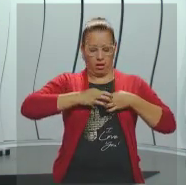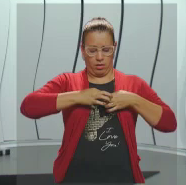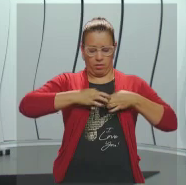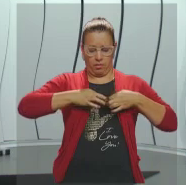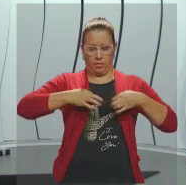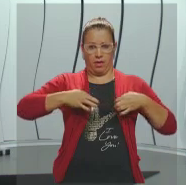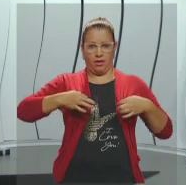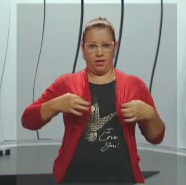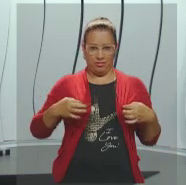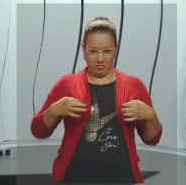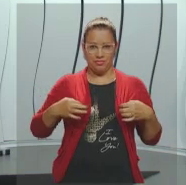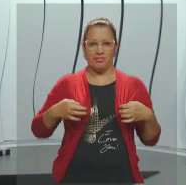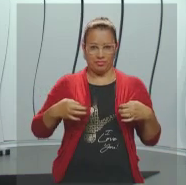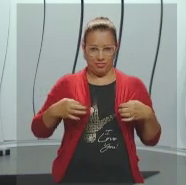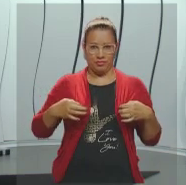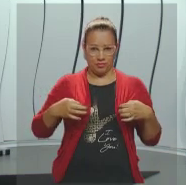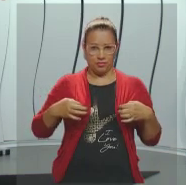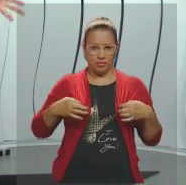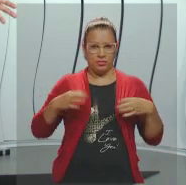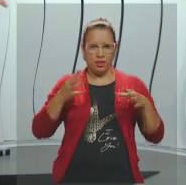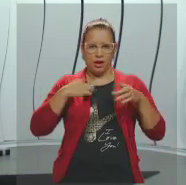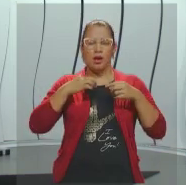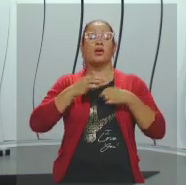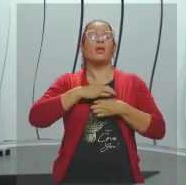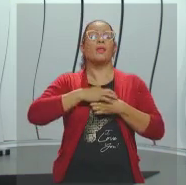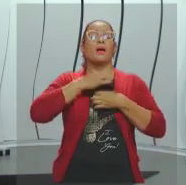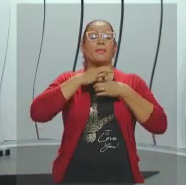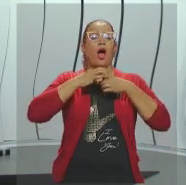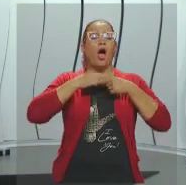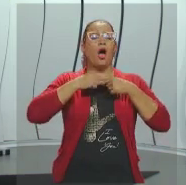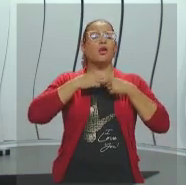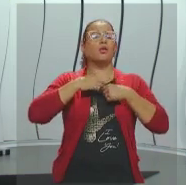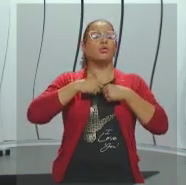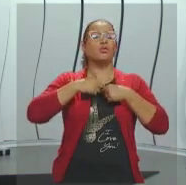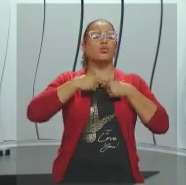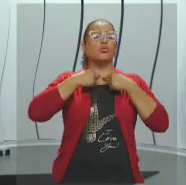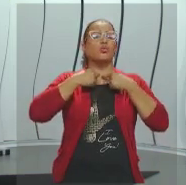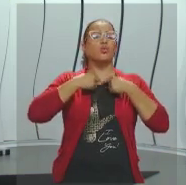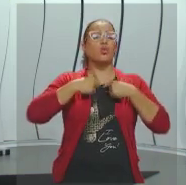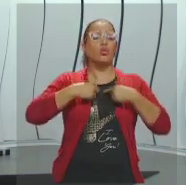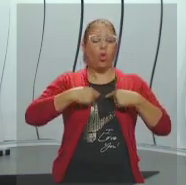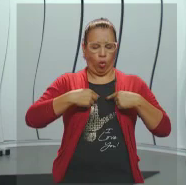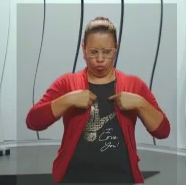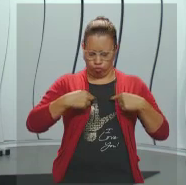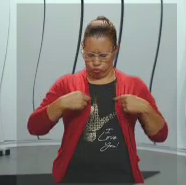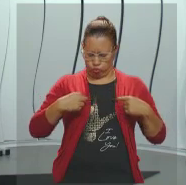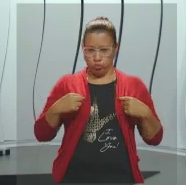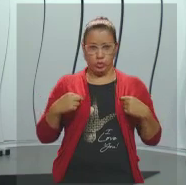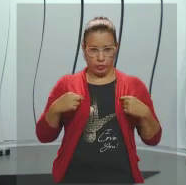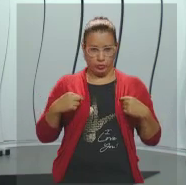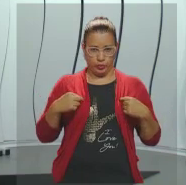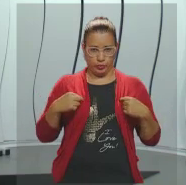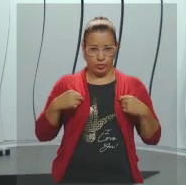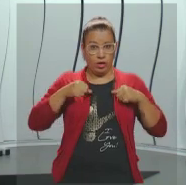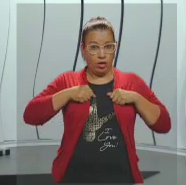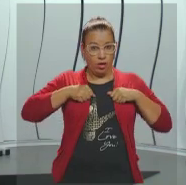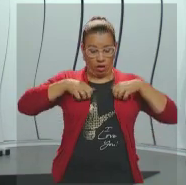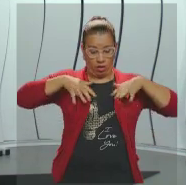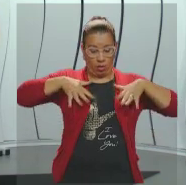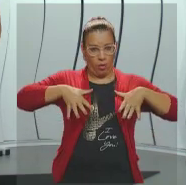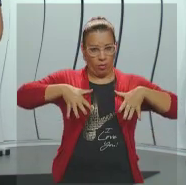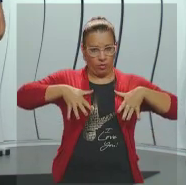vão ser menos calibrosos, ou seja, mais finos do que a traqueia, que nós vamos chamar então de brônquios.